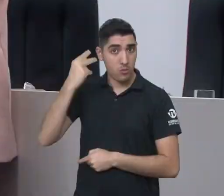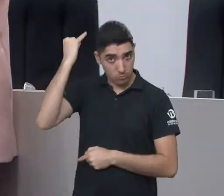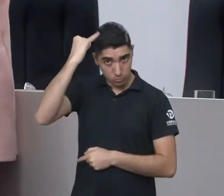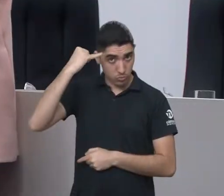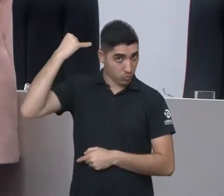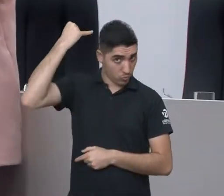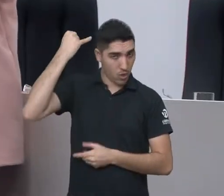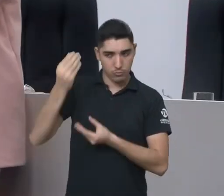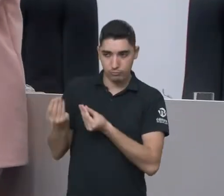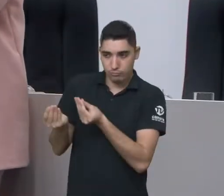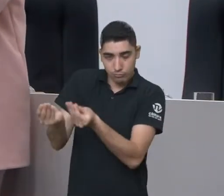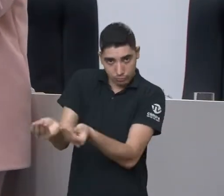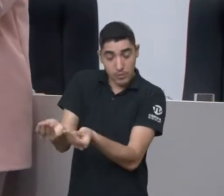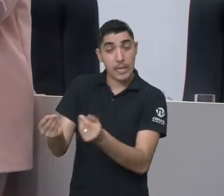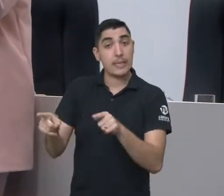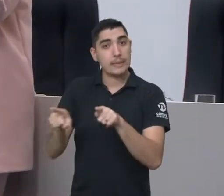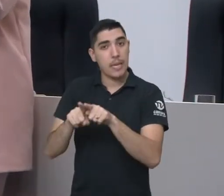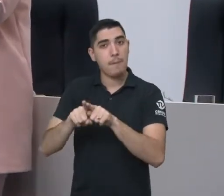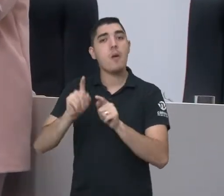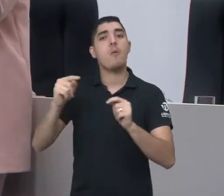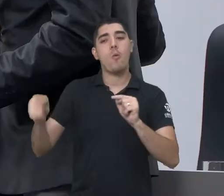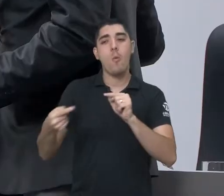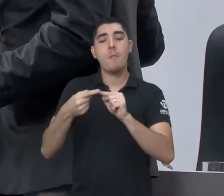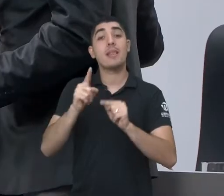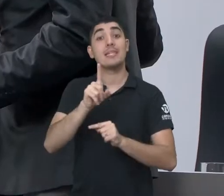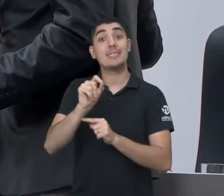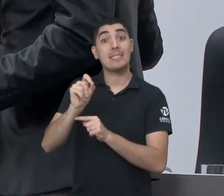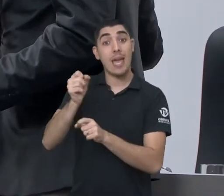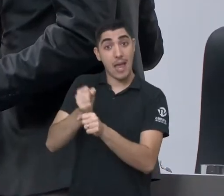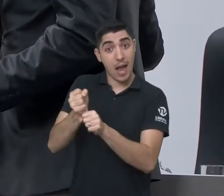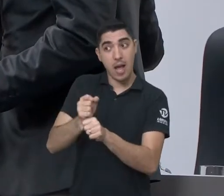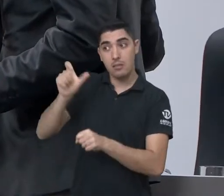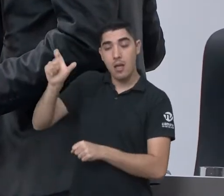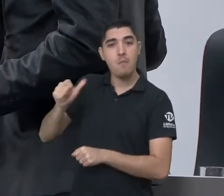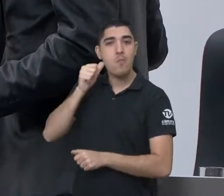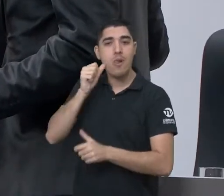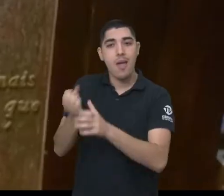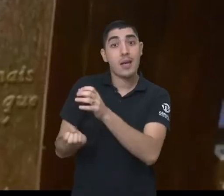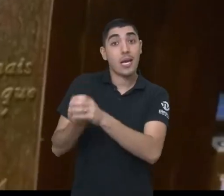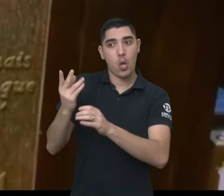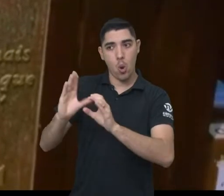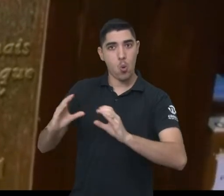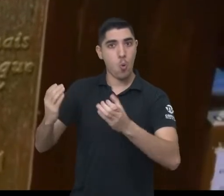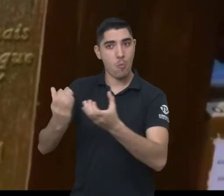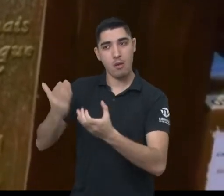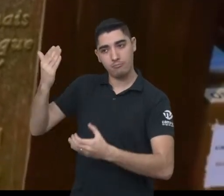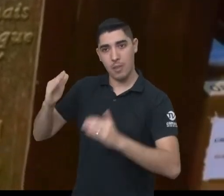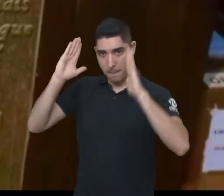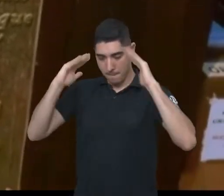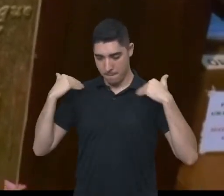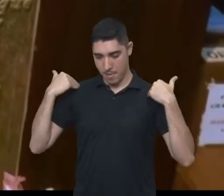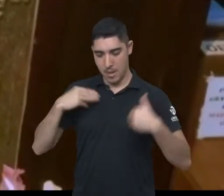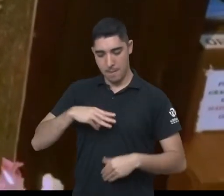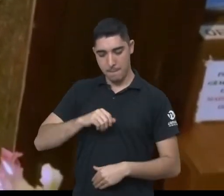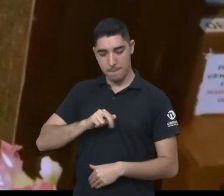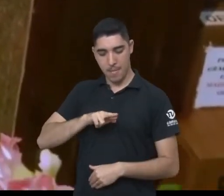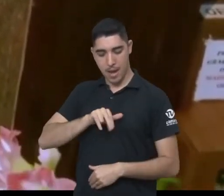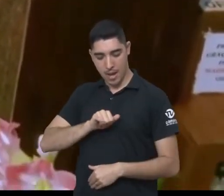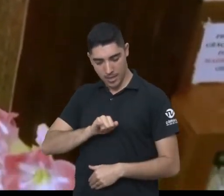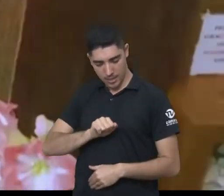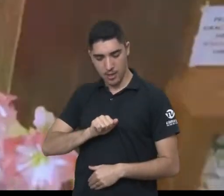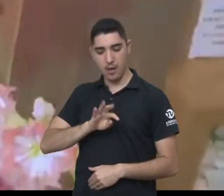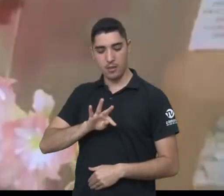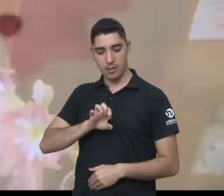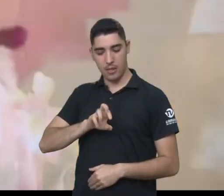vereador Dr. José Cláudio e coincide com o centenário da chegada da fundadora da entidade, Madre Maria Teresa de